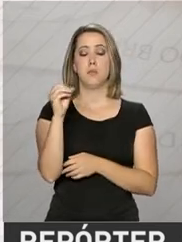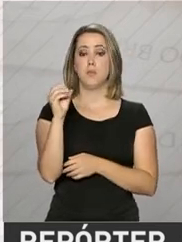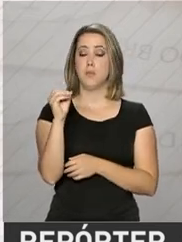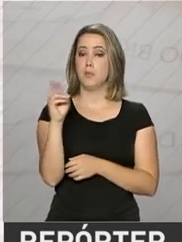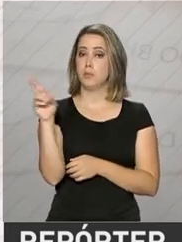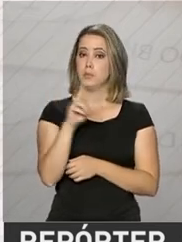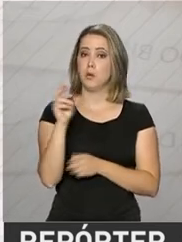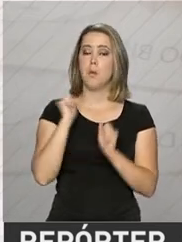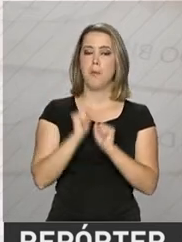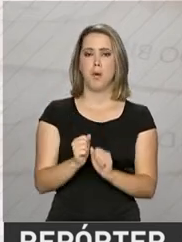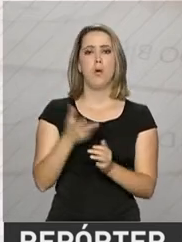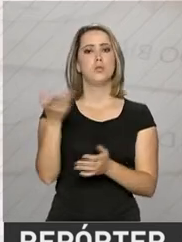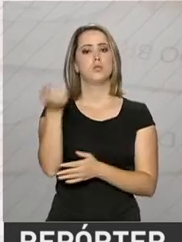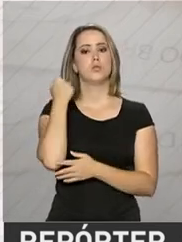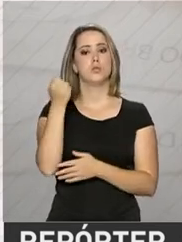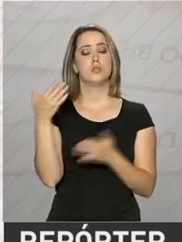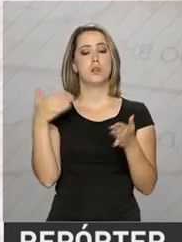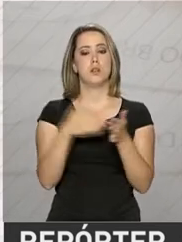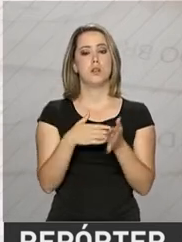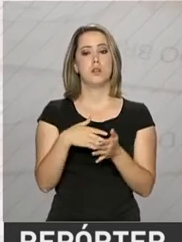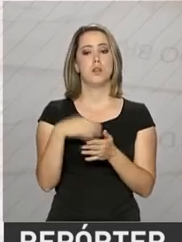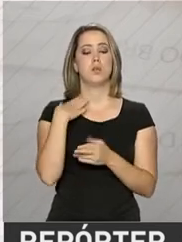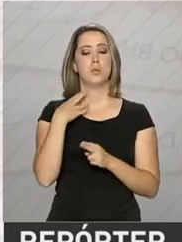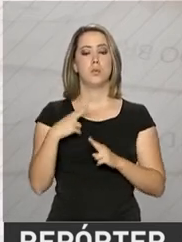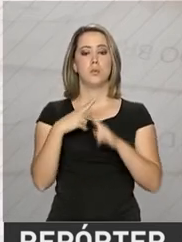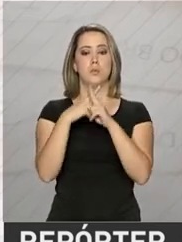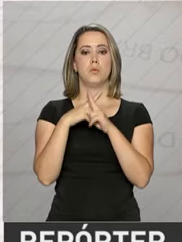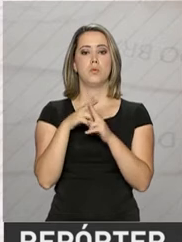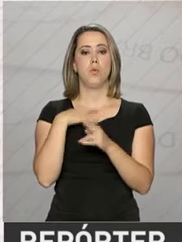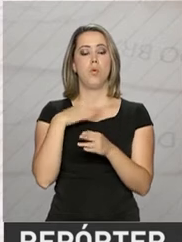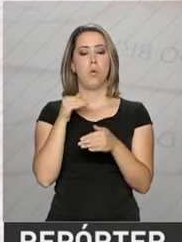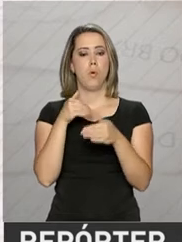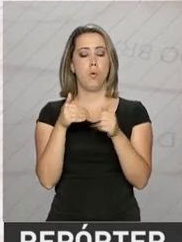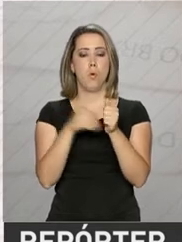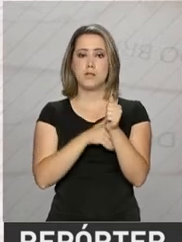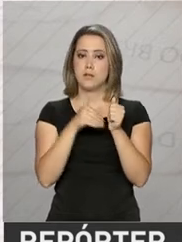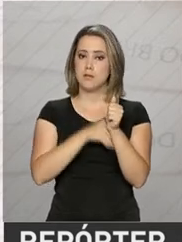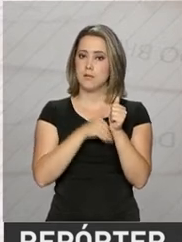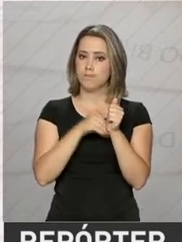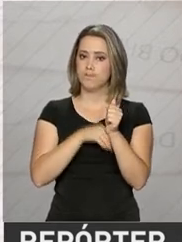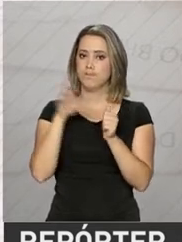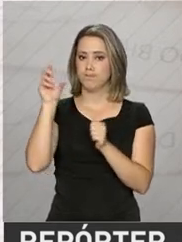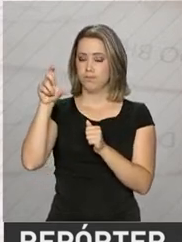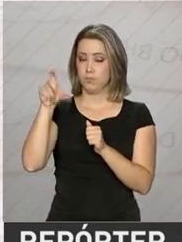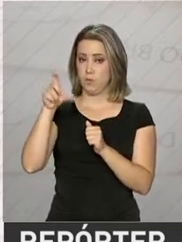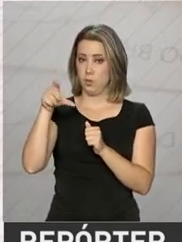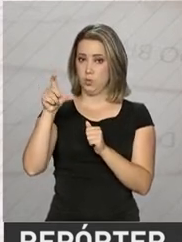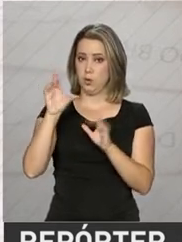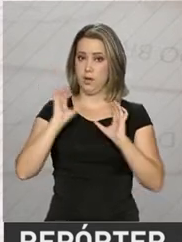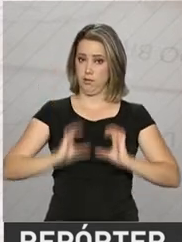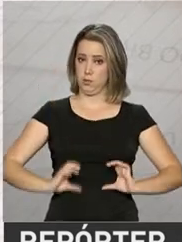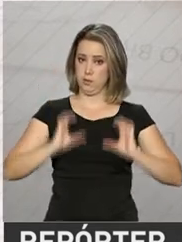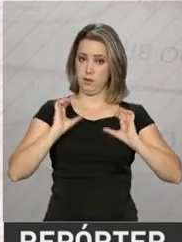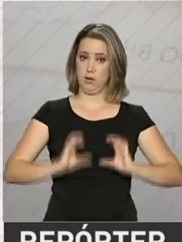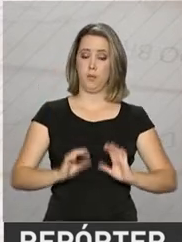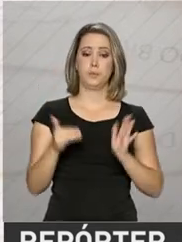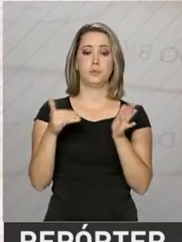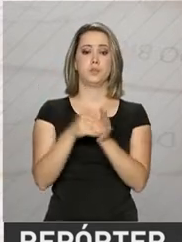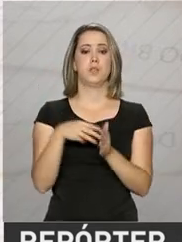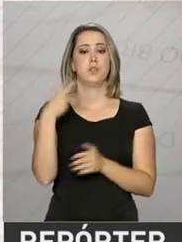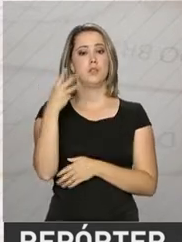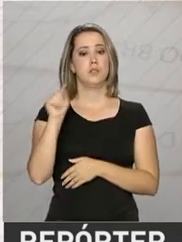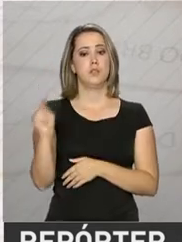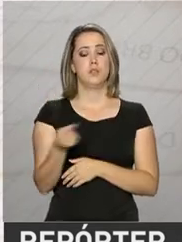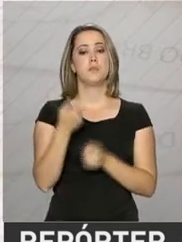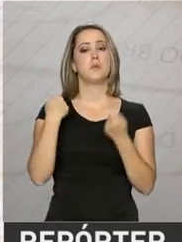o trabalhador pode sacar o dinheiro no autoatendimento da Caixa com a senha do cartão cidadão. Até R$ 3.000, para fazer o saque é necessário